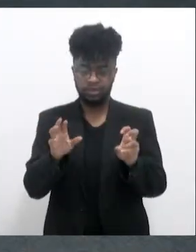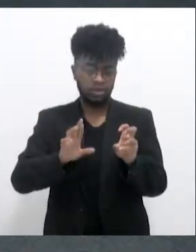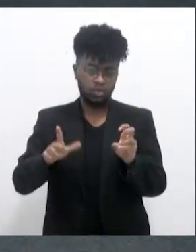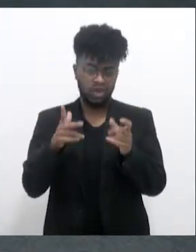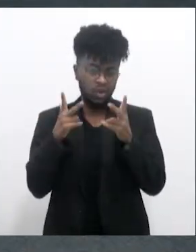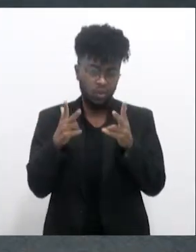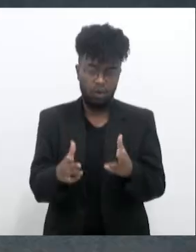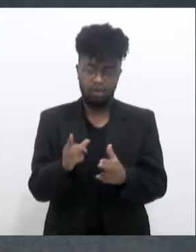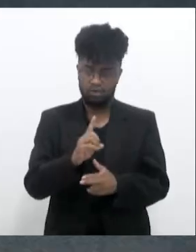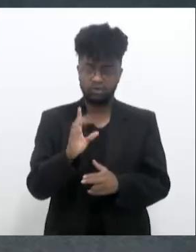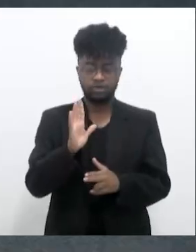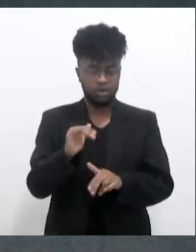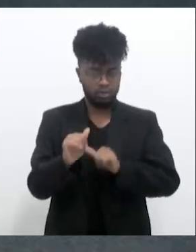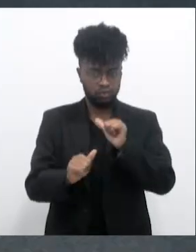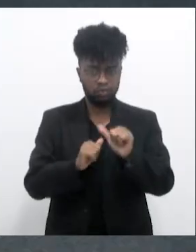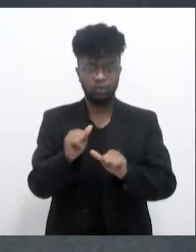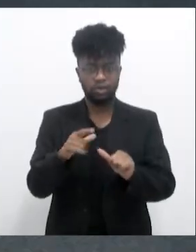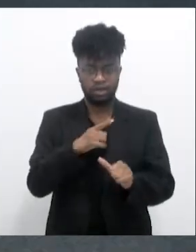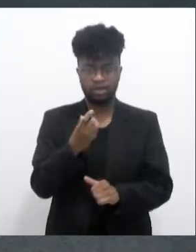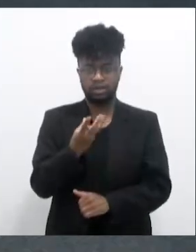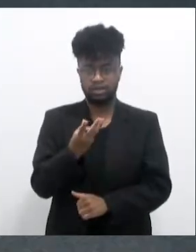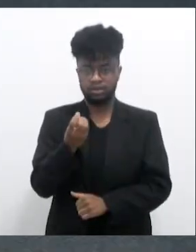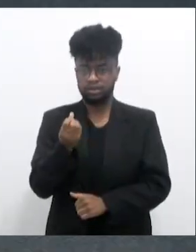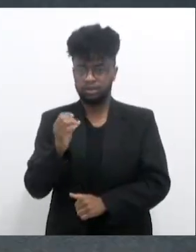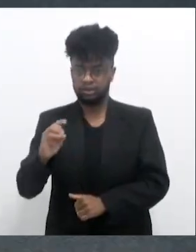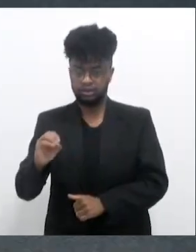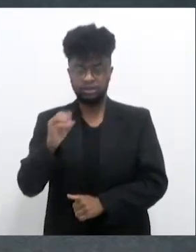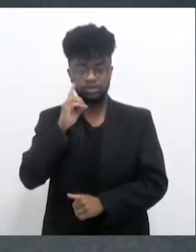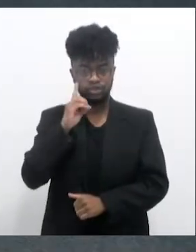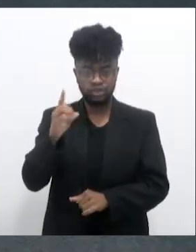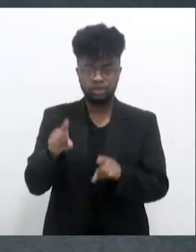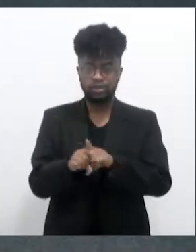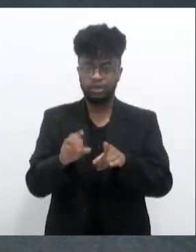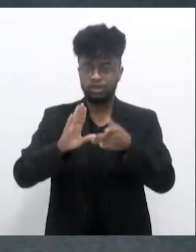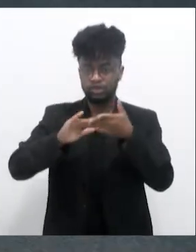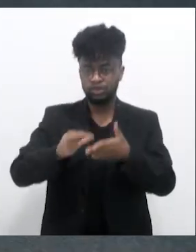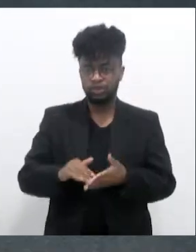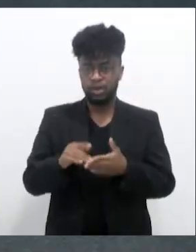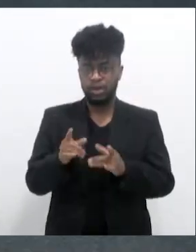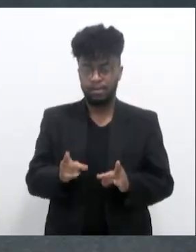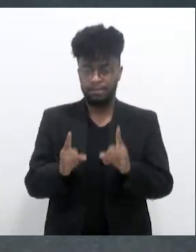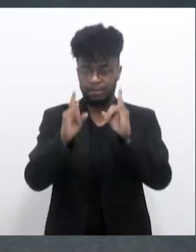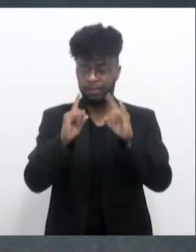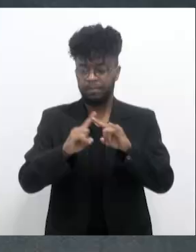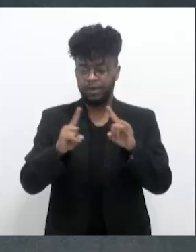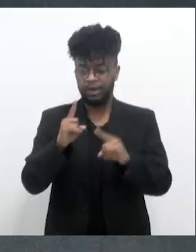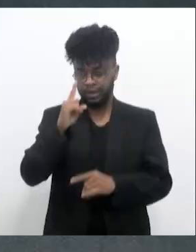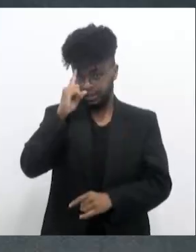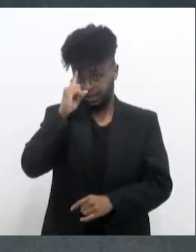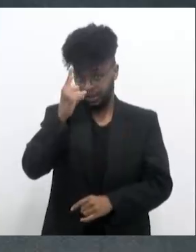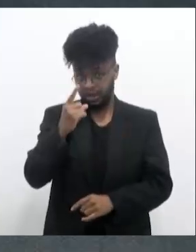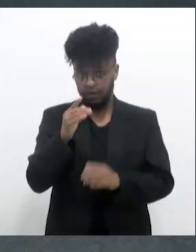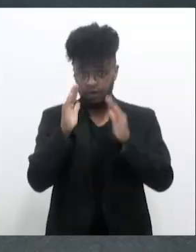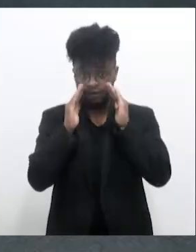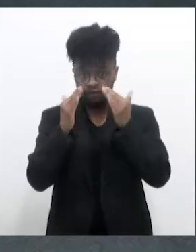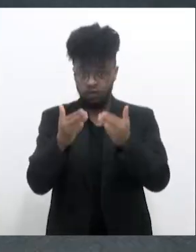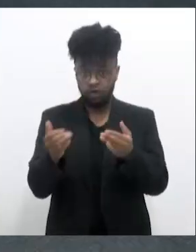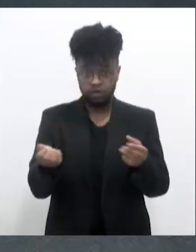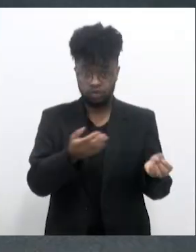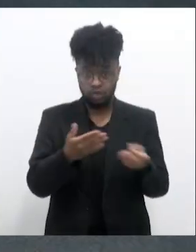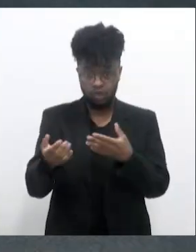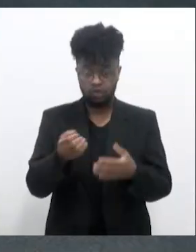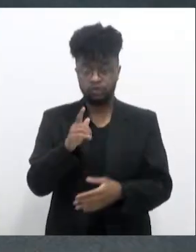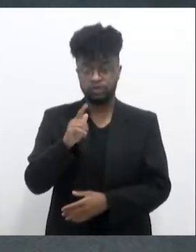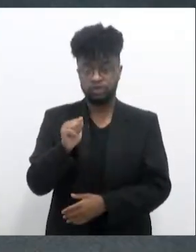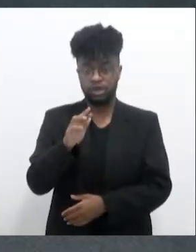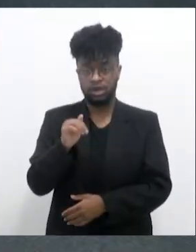exatamente assim. Já passou para 360, já excluiu os prédios. Mas a ideia de focar em novos